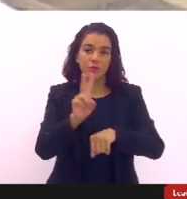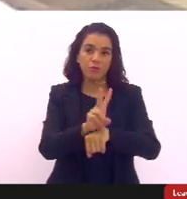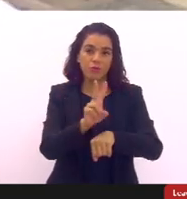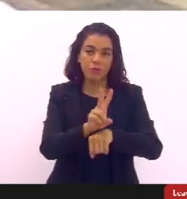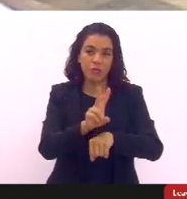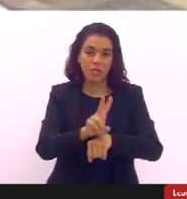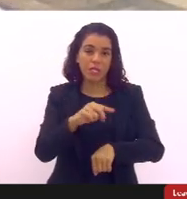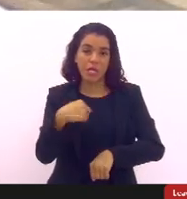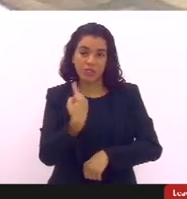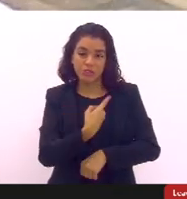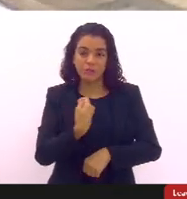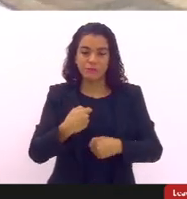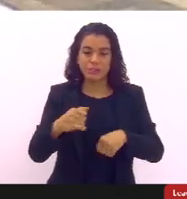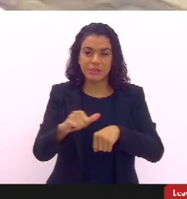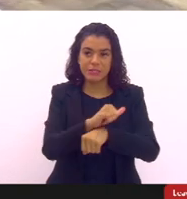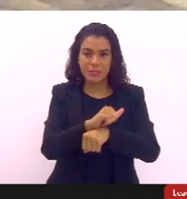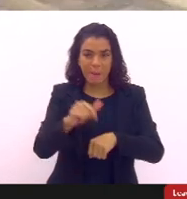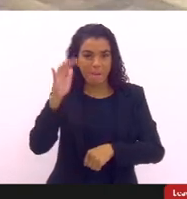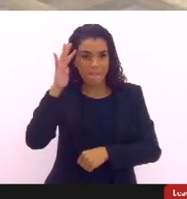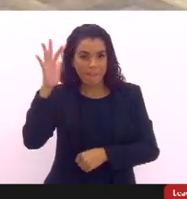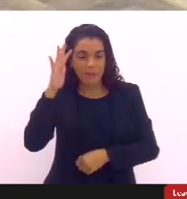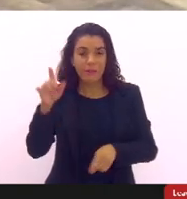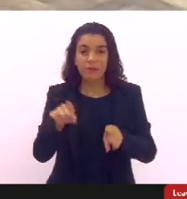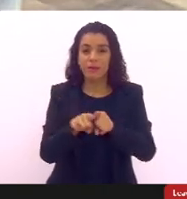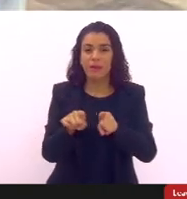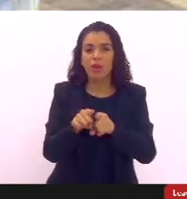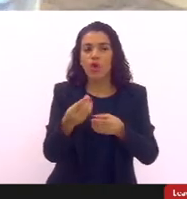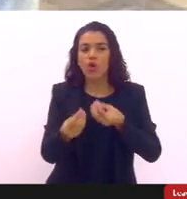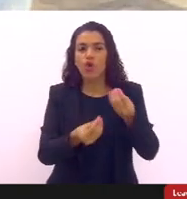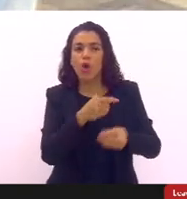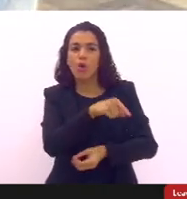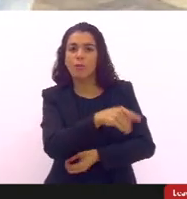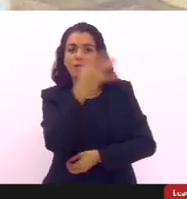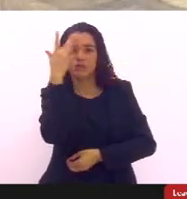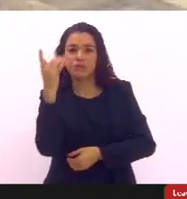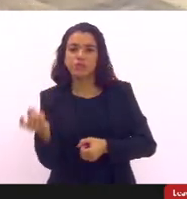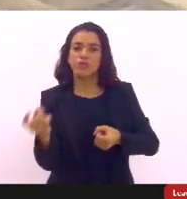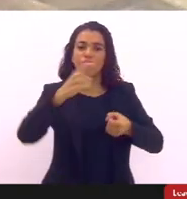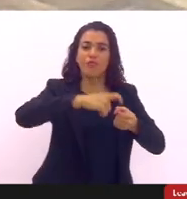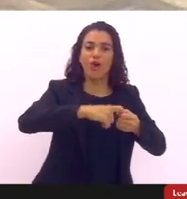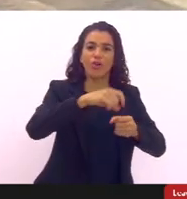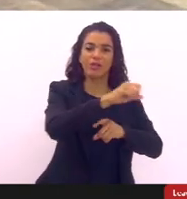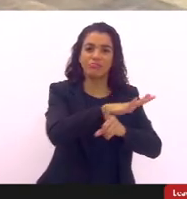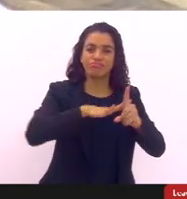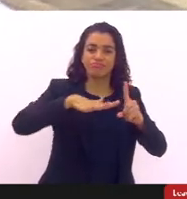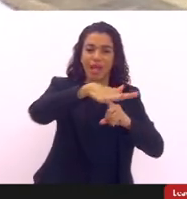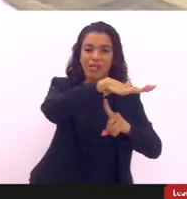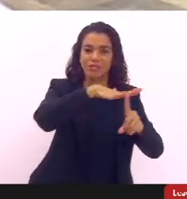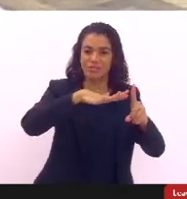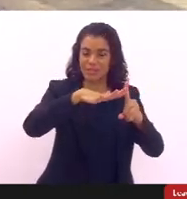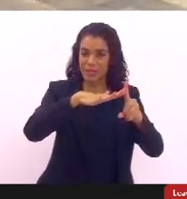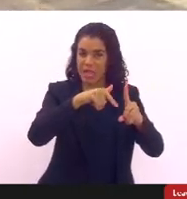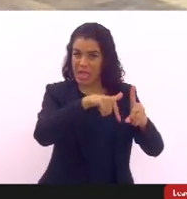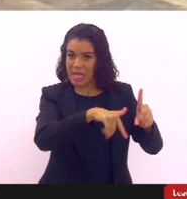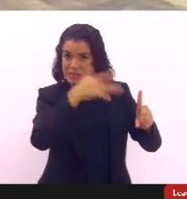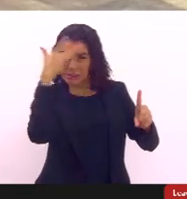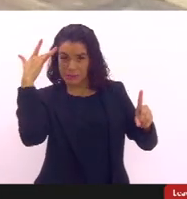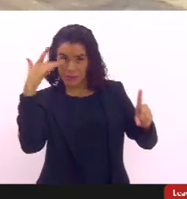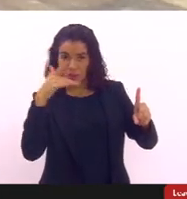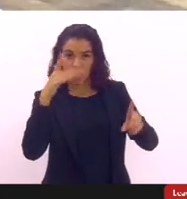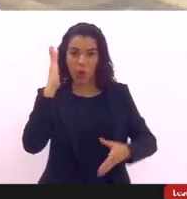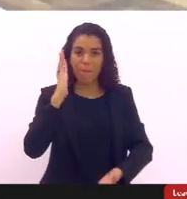até pensar também de que forma essas pessoas retornarão à sociedade. Né? Será que ela vai interromper